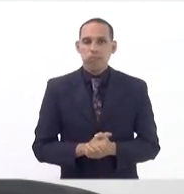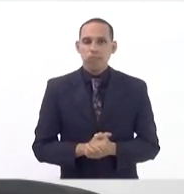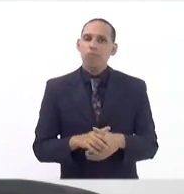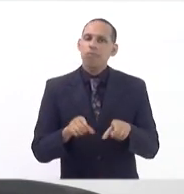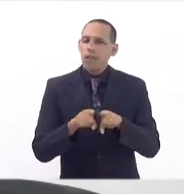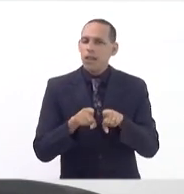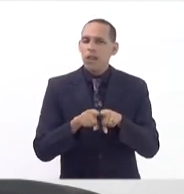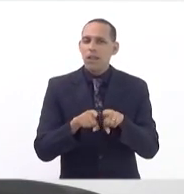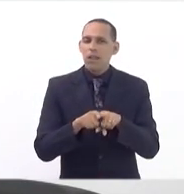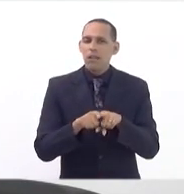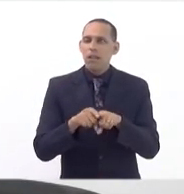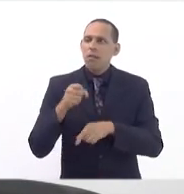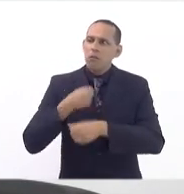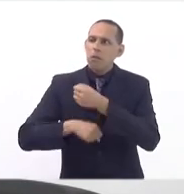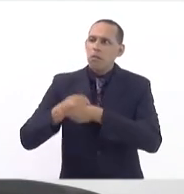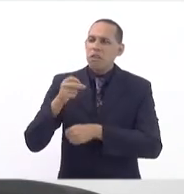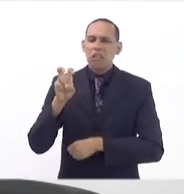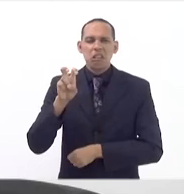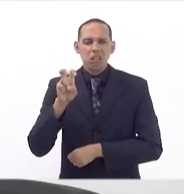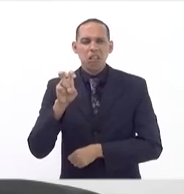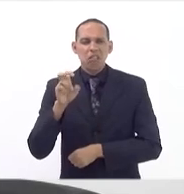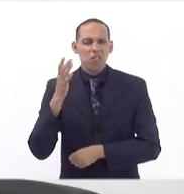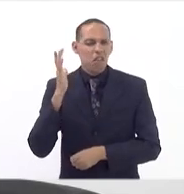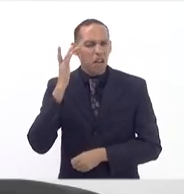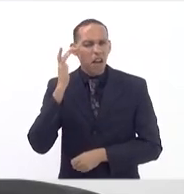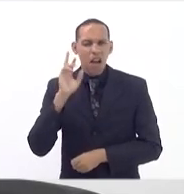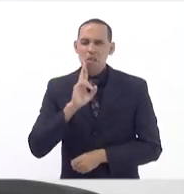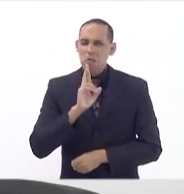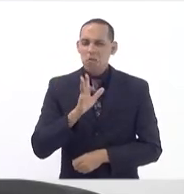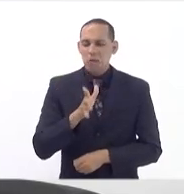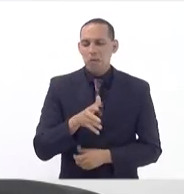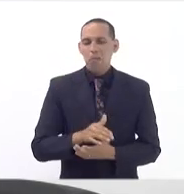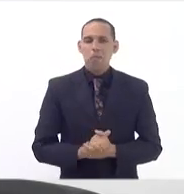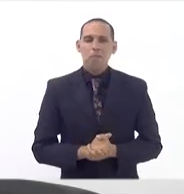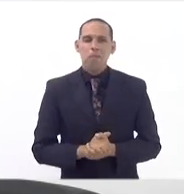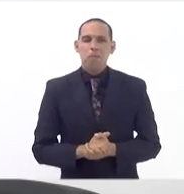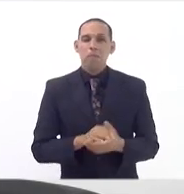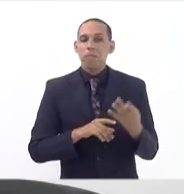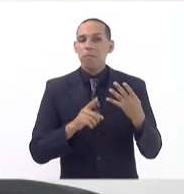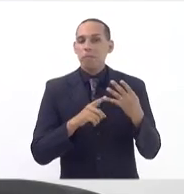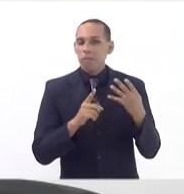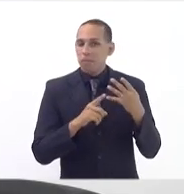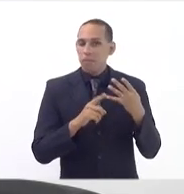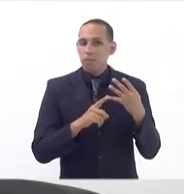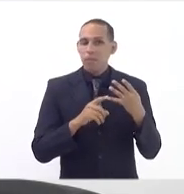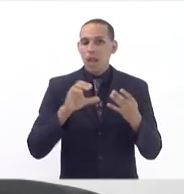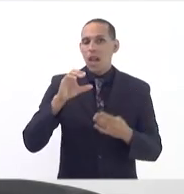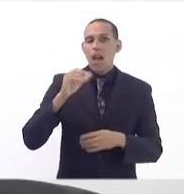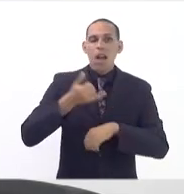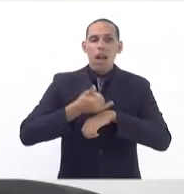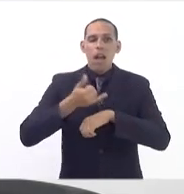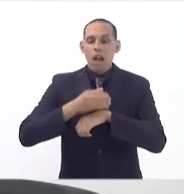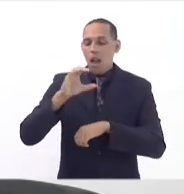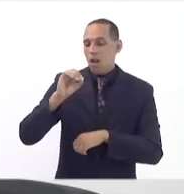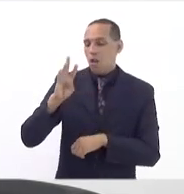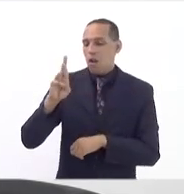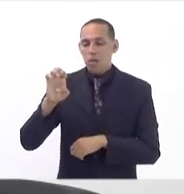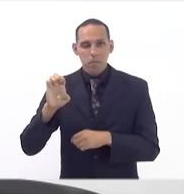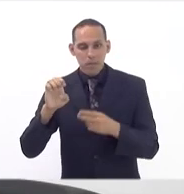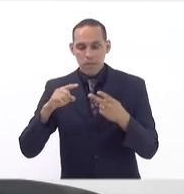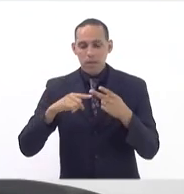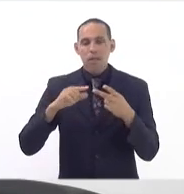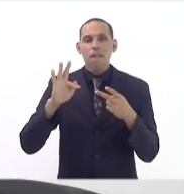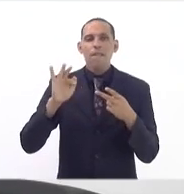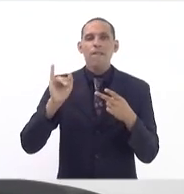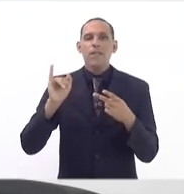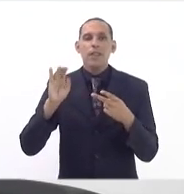esse é o nome os últimos cinco anos eu acho que já até respondeu isso eu trouxe recheio Quantos foram de cobre Quantos foram de fibra ótica